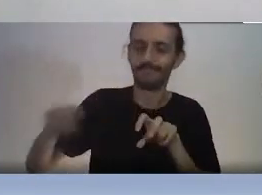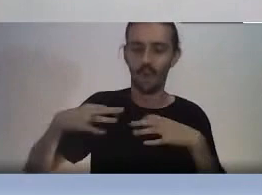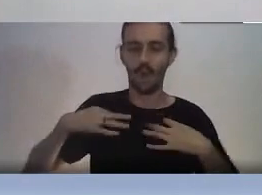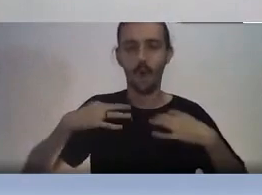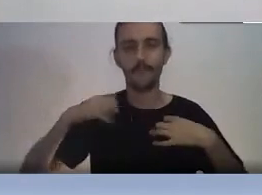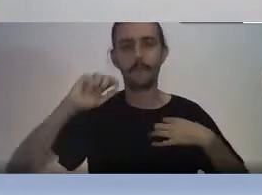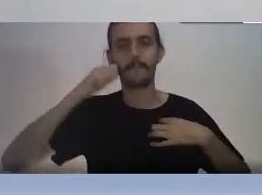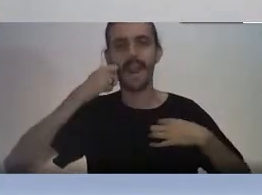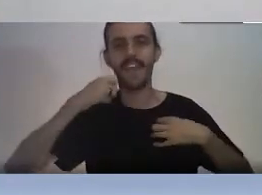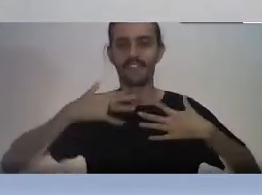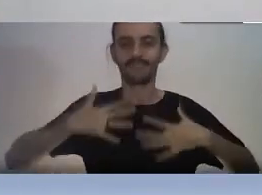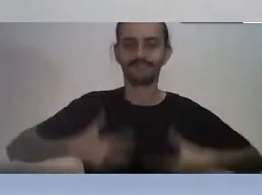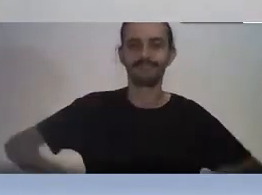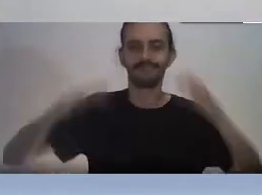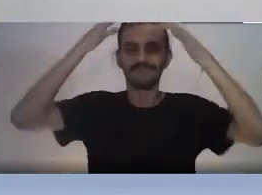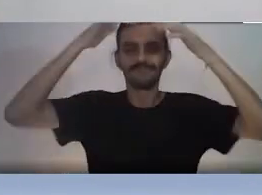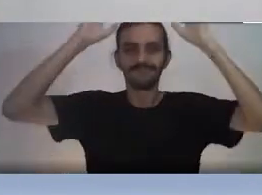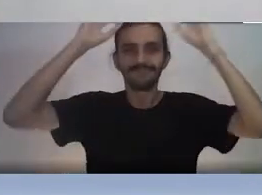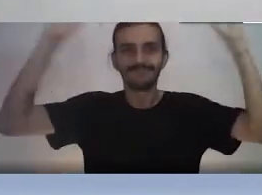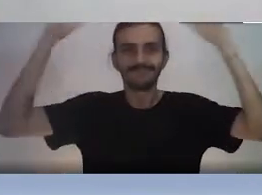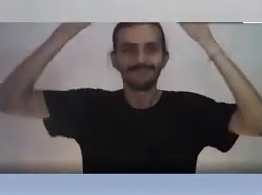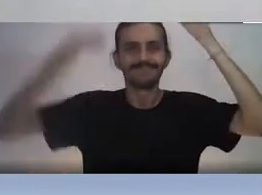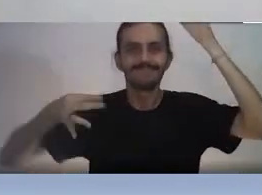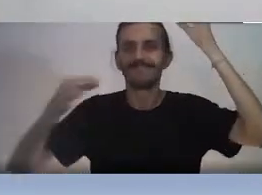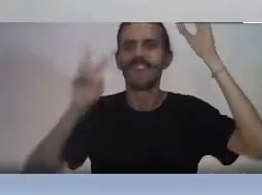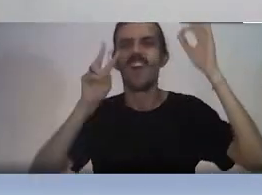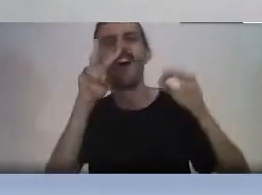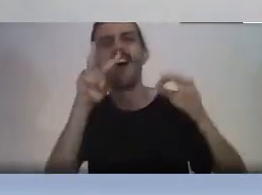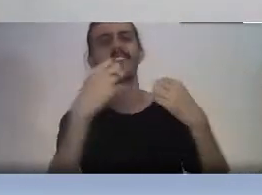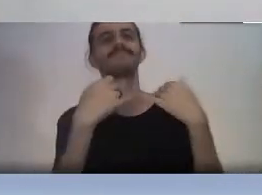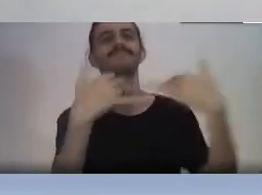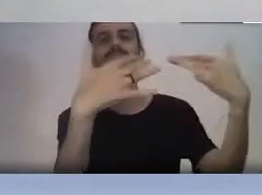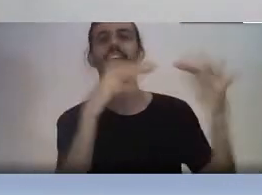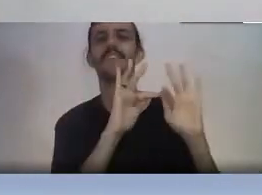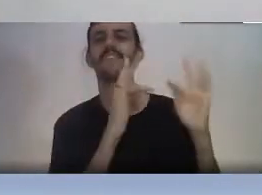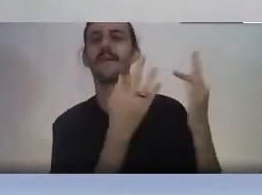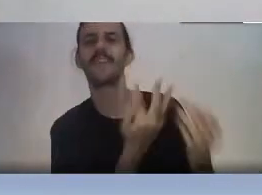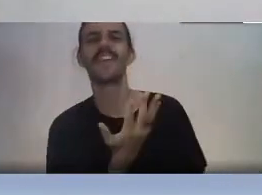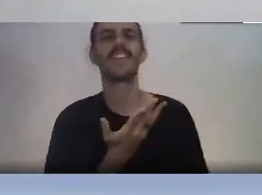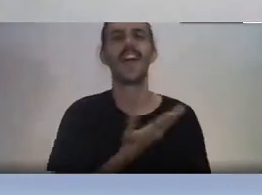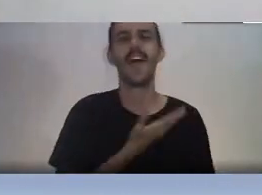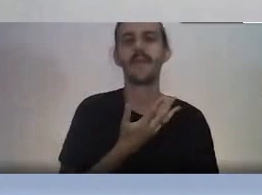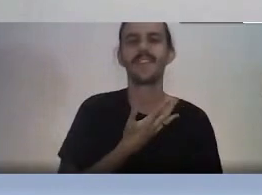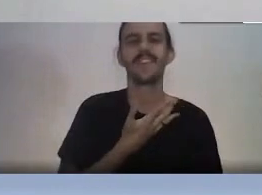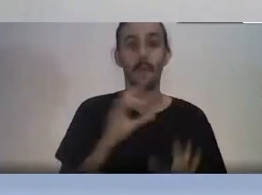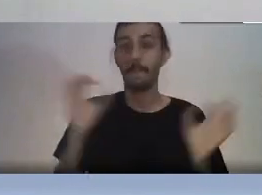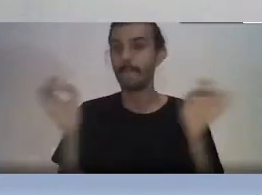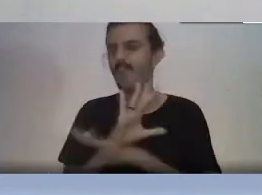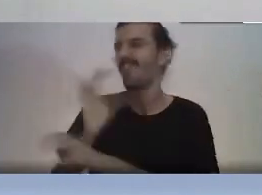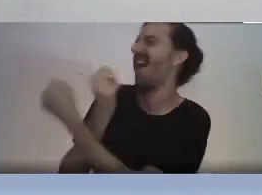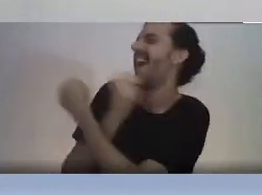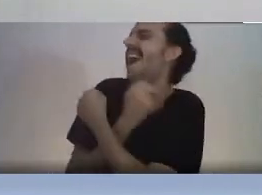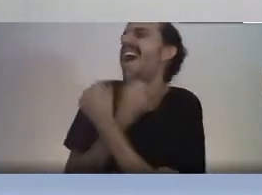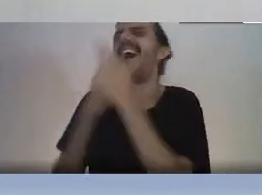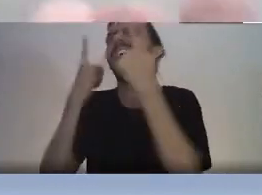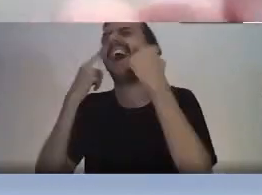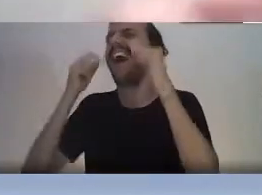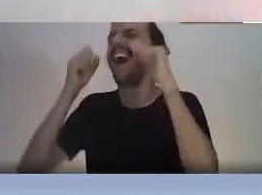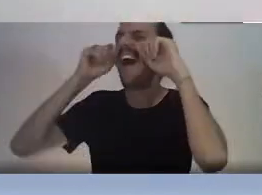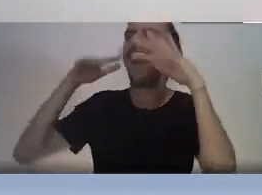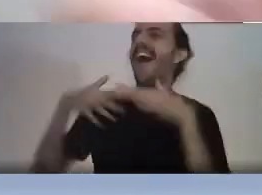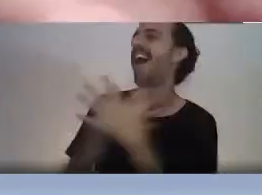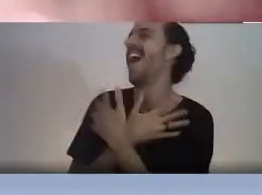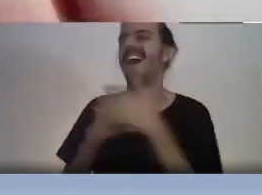amigas, nossas famílias. Nos abraçaríamos, chorando de alegria. Mas olhando para vocês agora, nesses